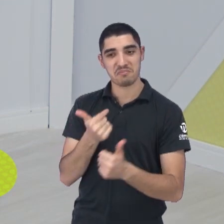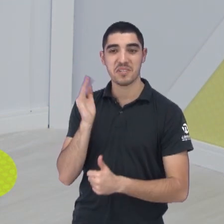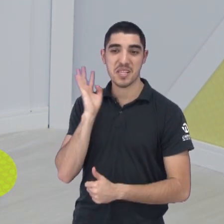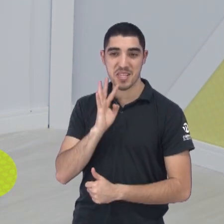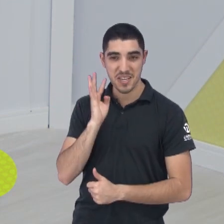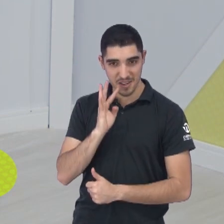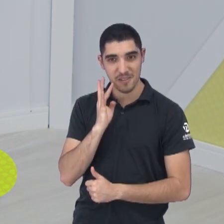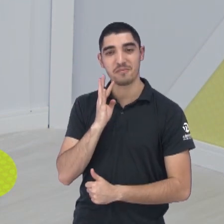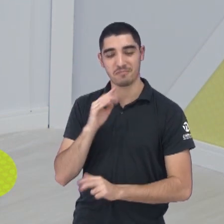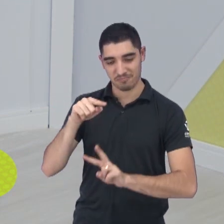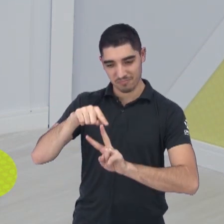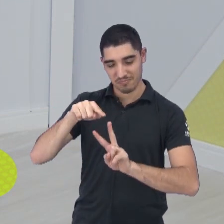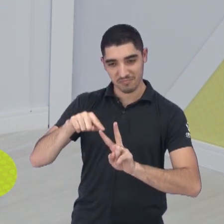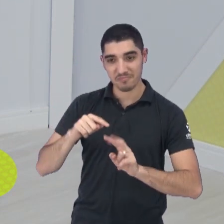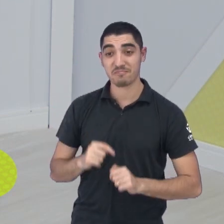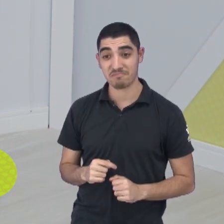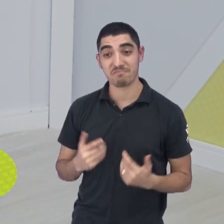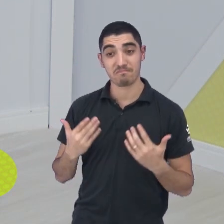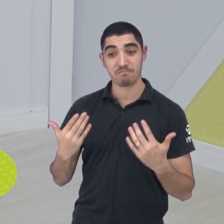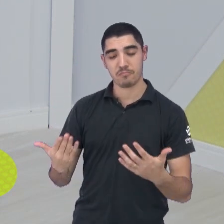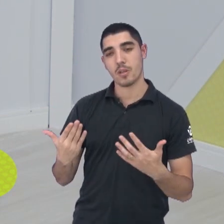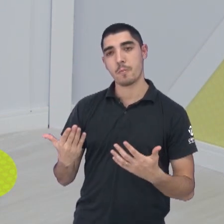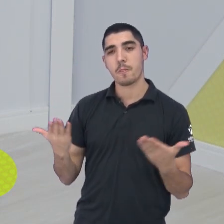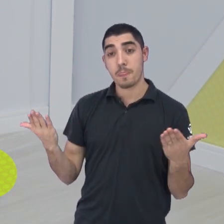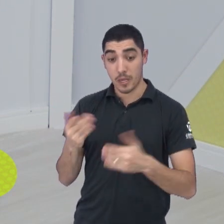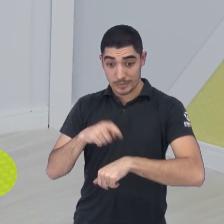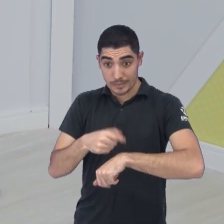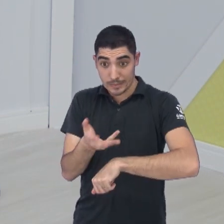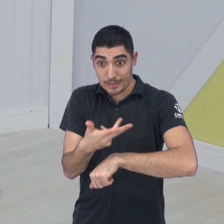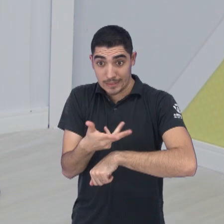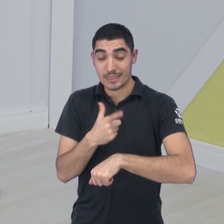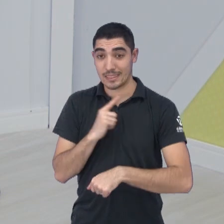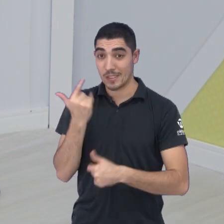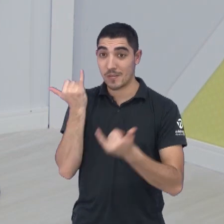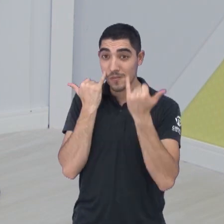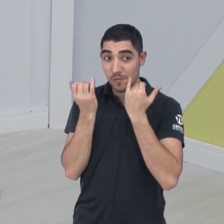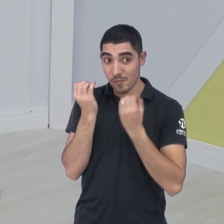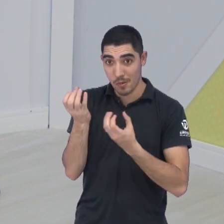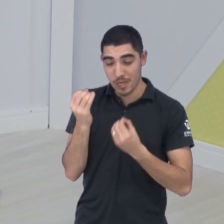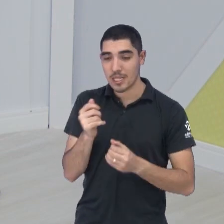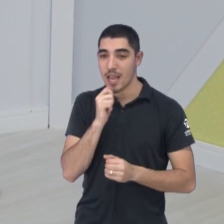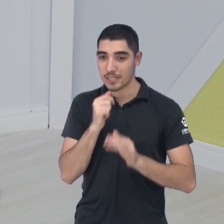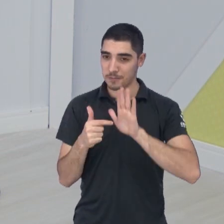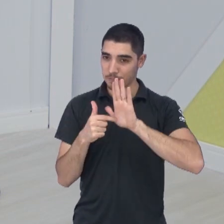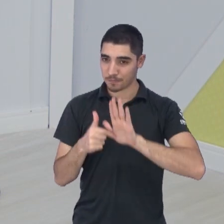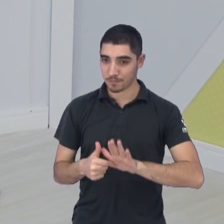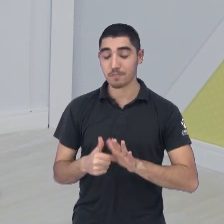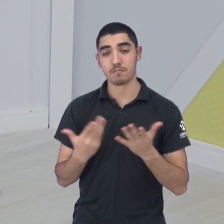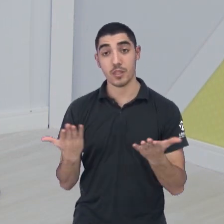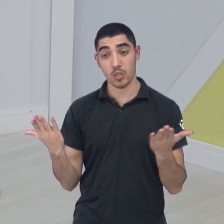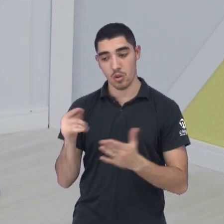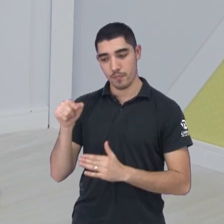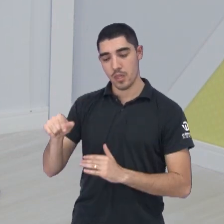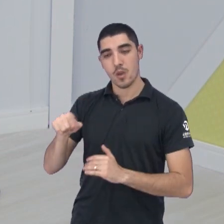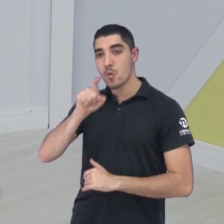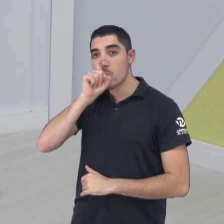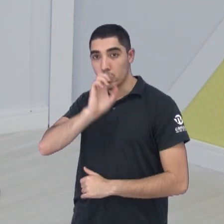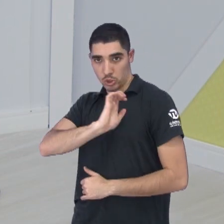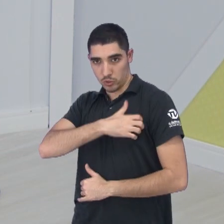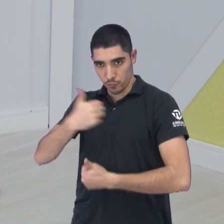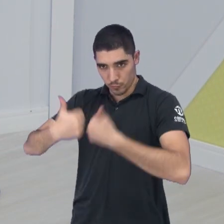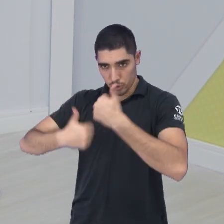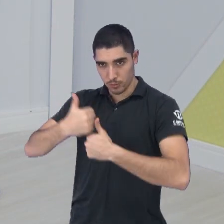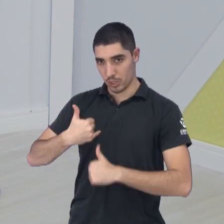e o Chorão do Charlie Brown Jr., tá certo? Bruno, vamos correr porque hoje tem muito assunto no nosso Hora do Esporte, falando agora do time Sub-15 do São José.